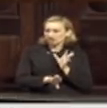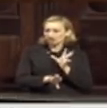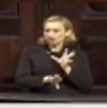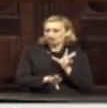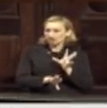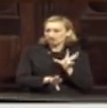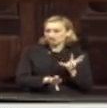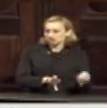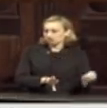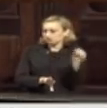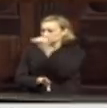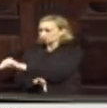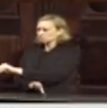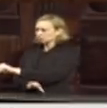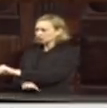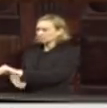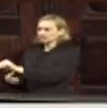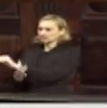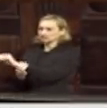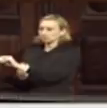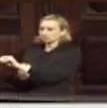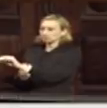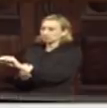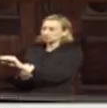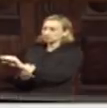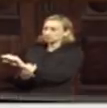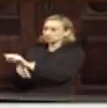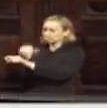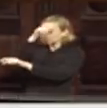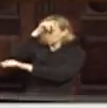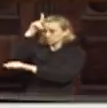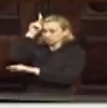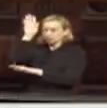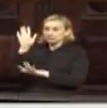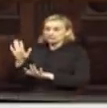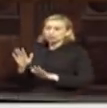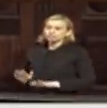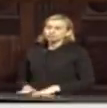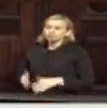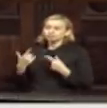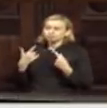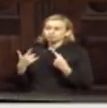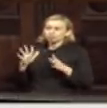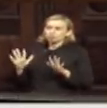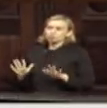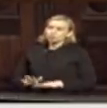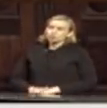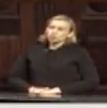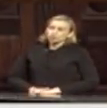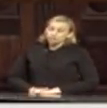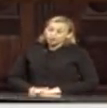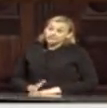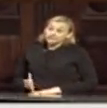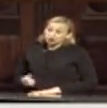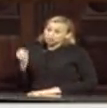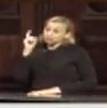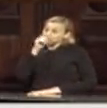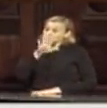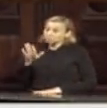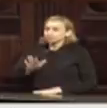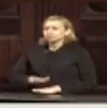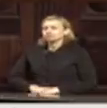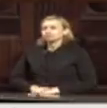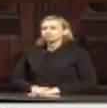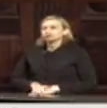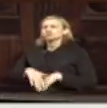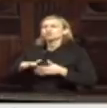segurança, tem um debate que é um debate de princípio, mas tem um debate que antecede o debate do princípio, que é um debate numérico.